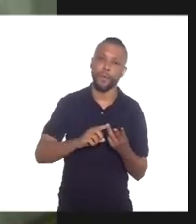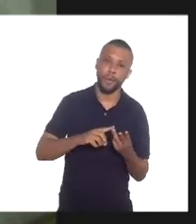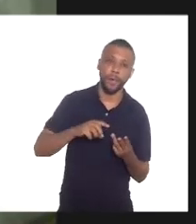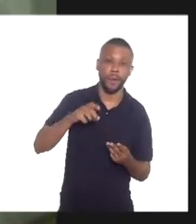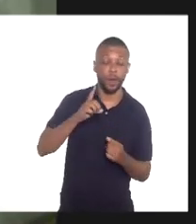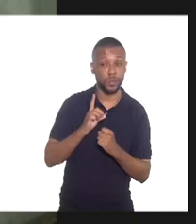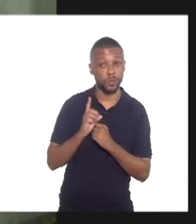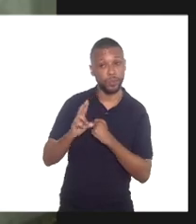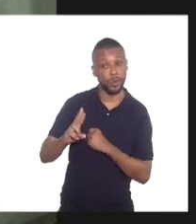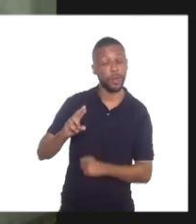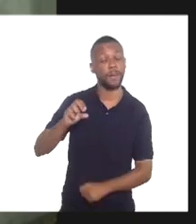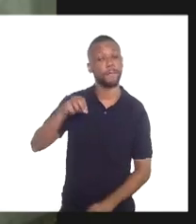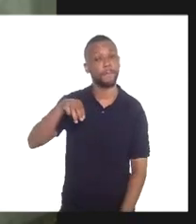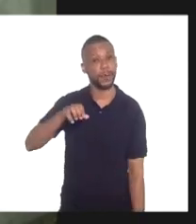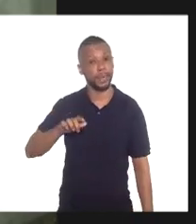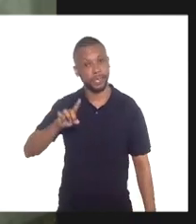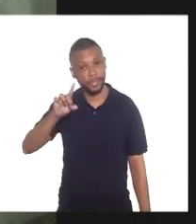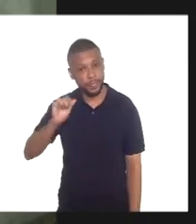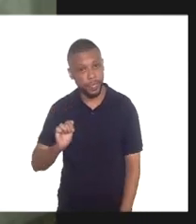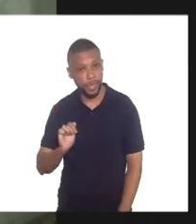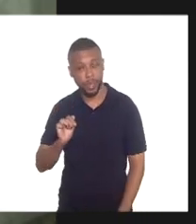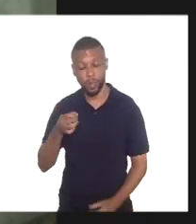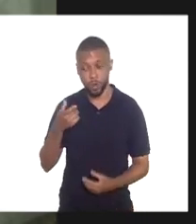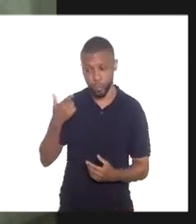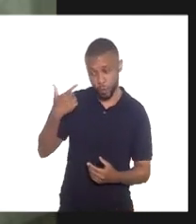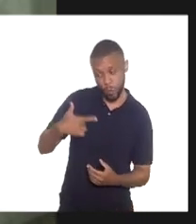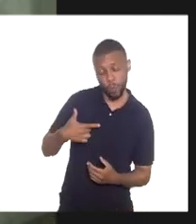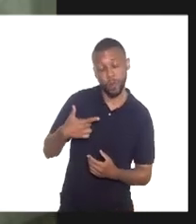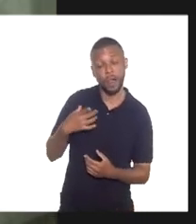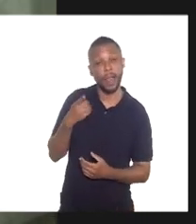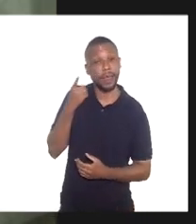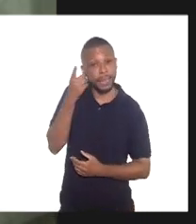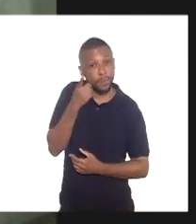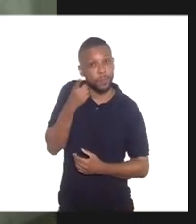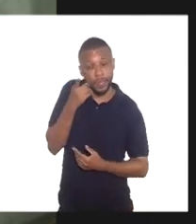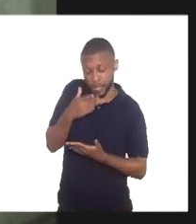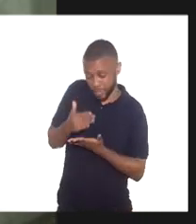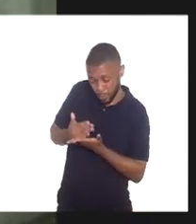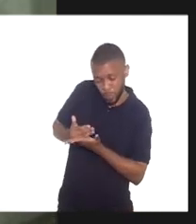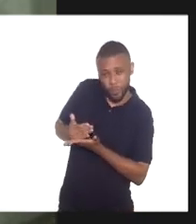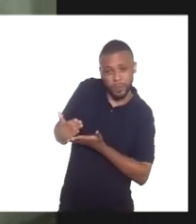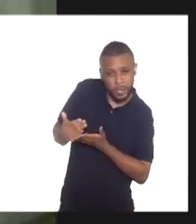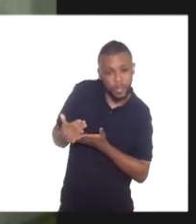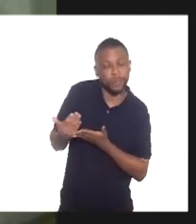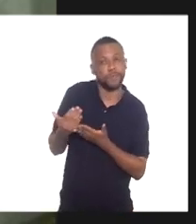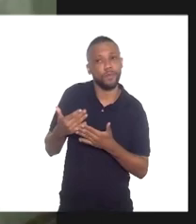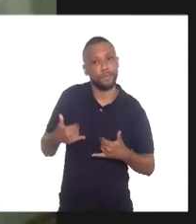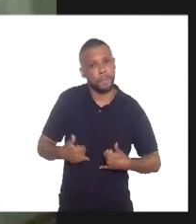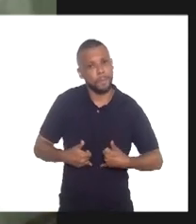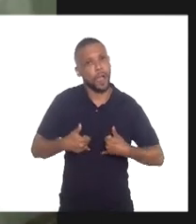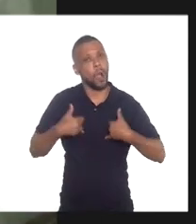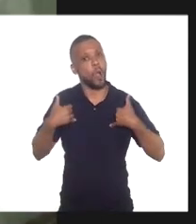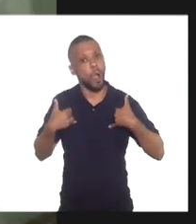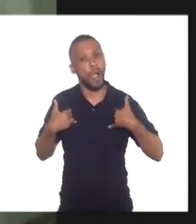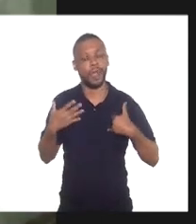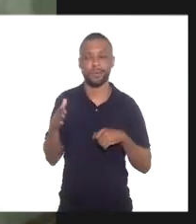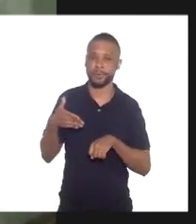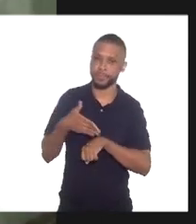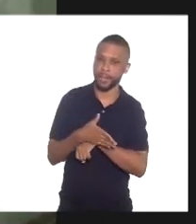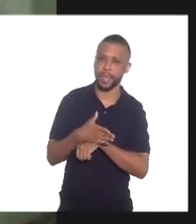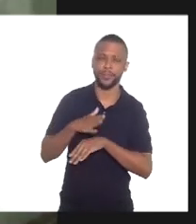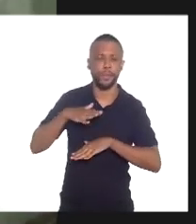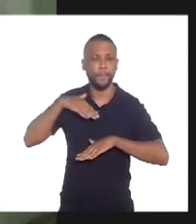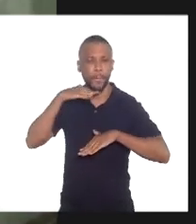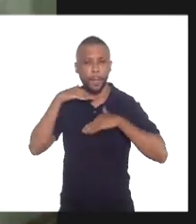como deputada debutante, foi uma grande honra participar desse bate-papo com o nosso presidente e